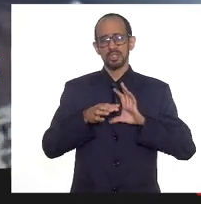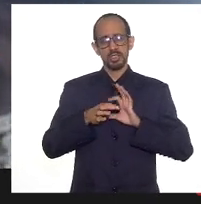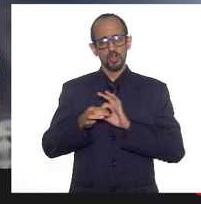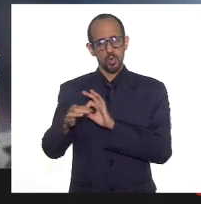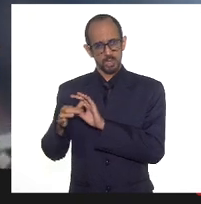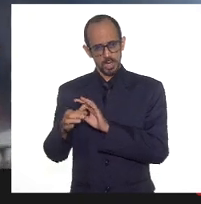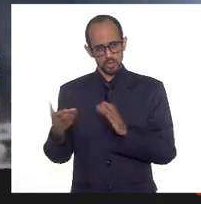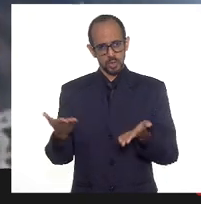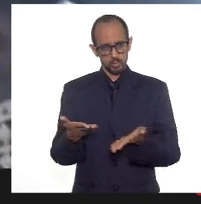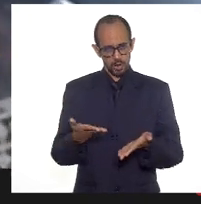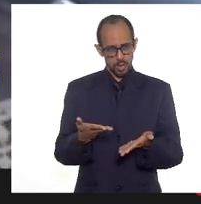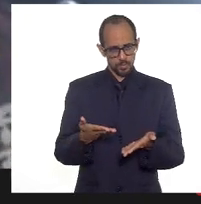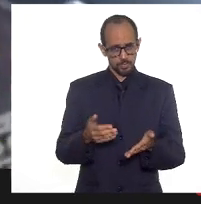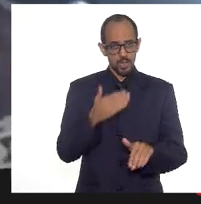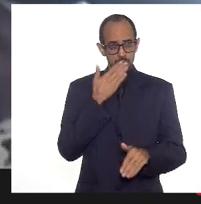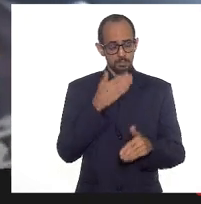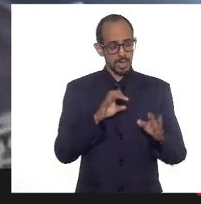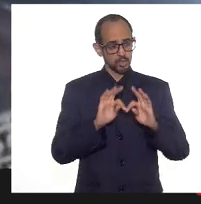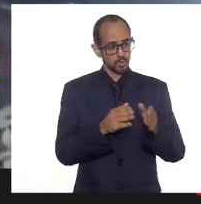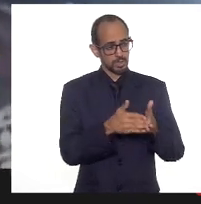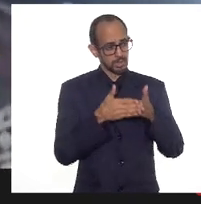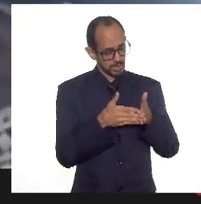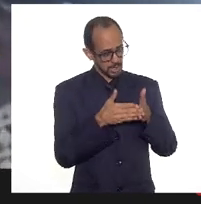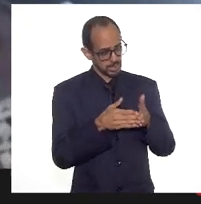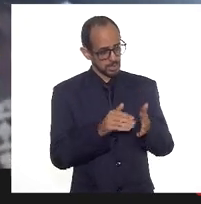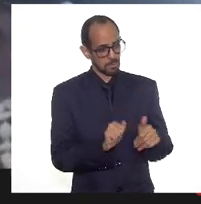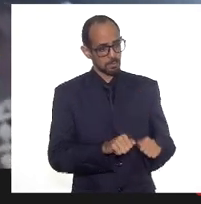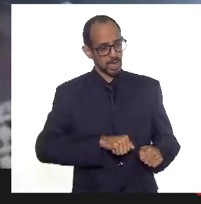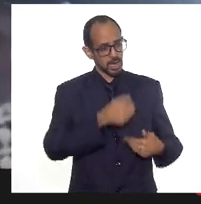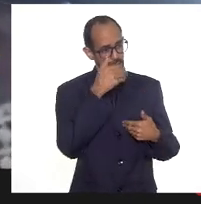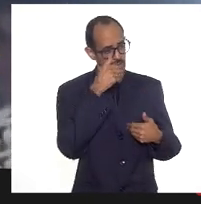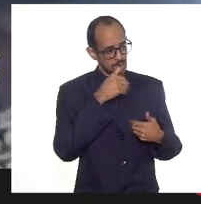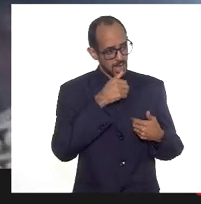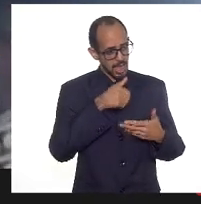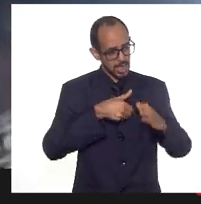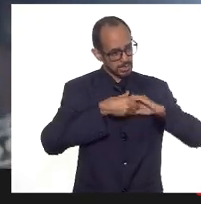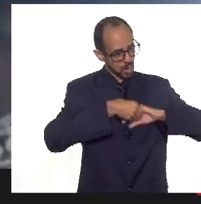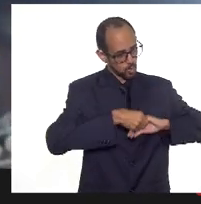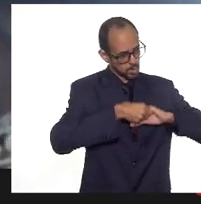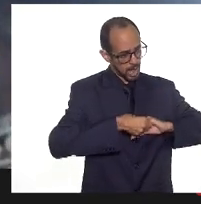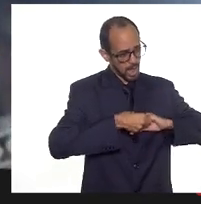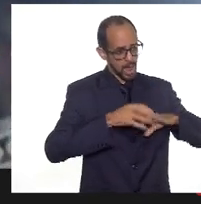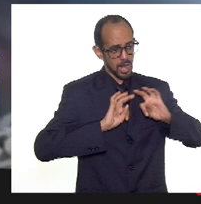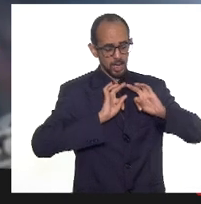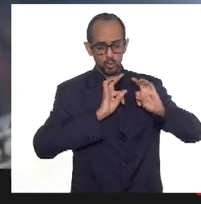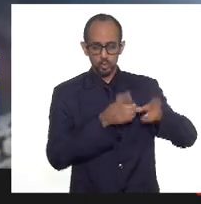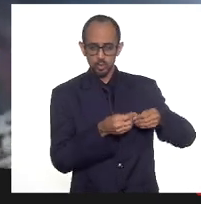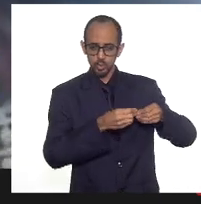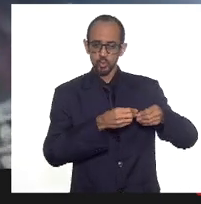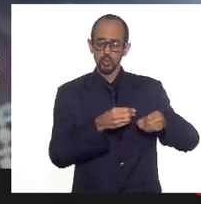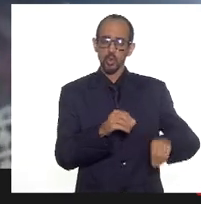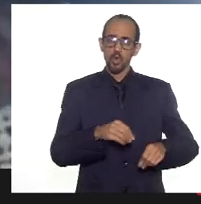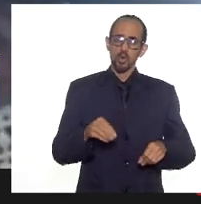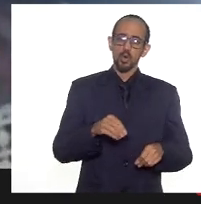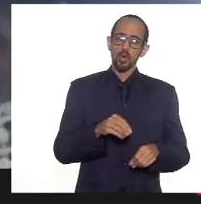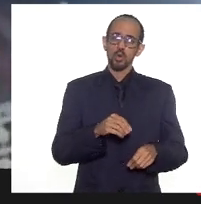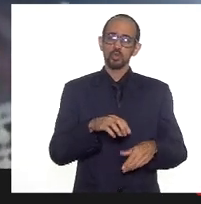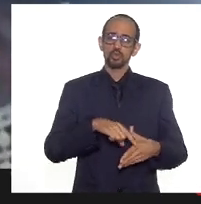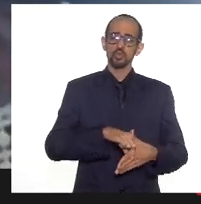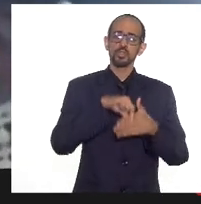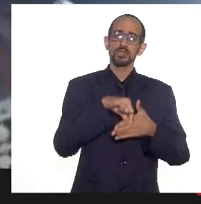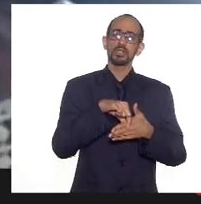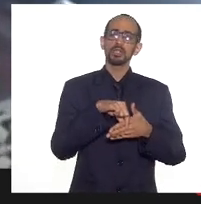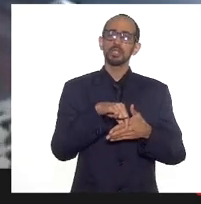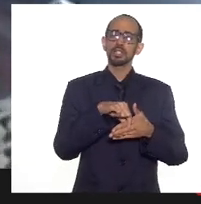também para saudar aos religiosos de matriz africana que têm sido os principais alvos de atentados no Rio de Janeiro. A eles eu dou